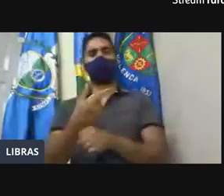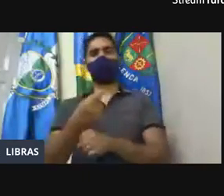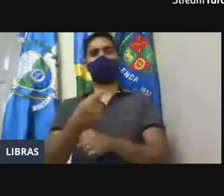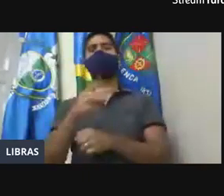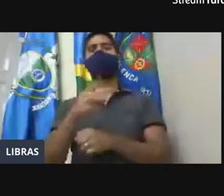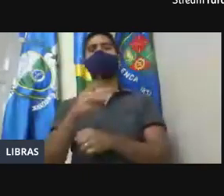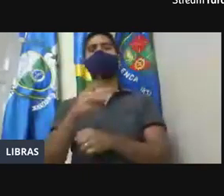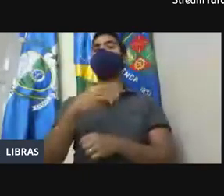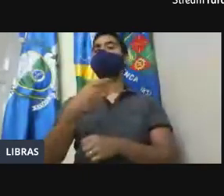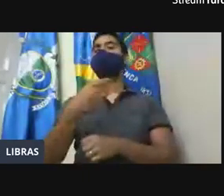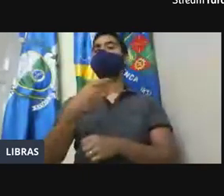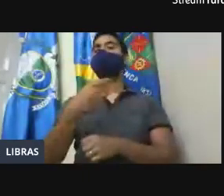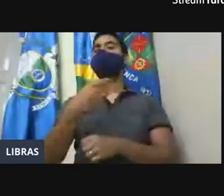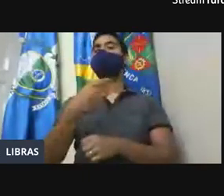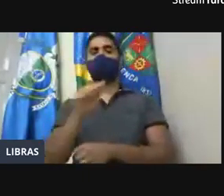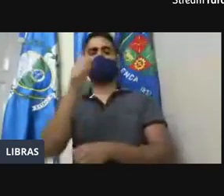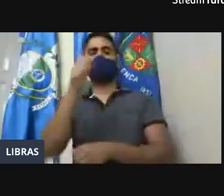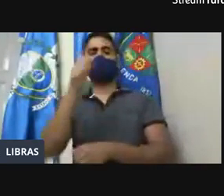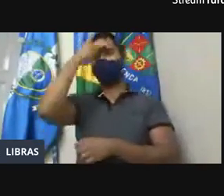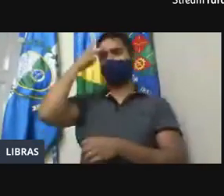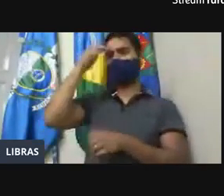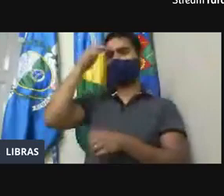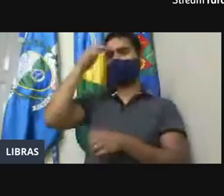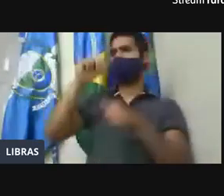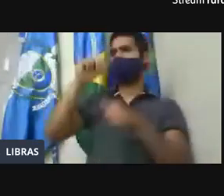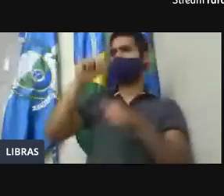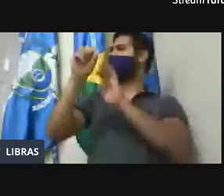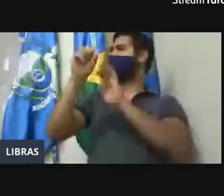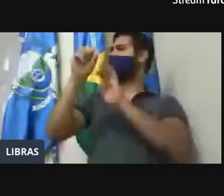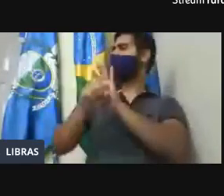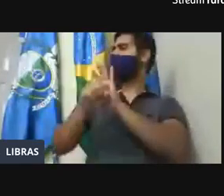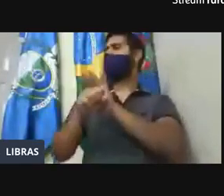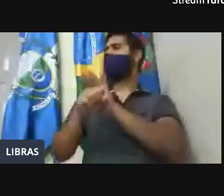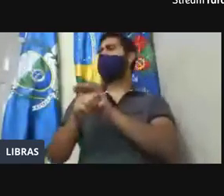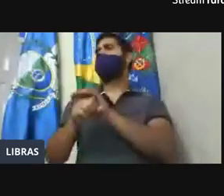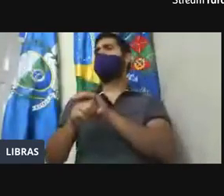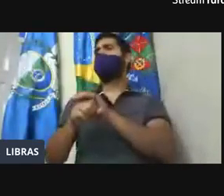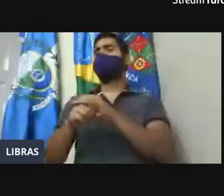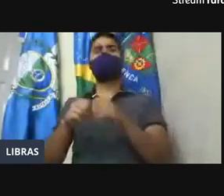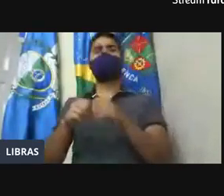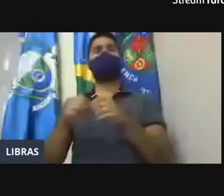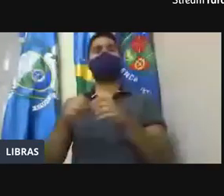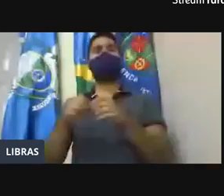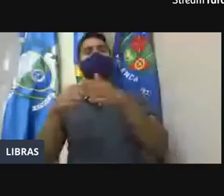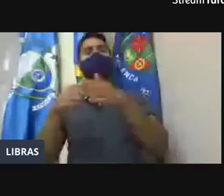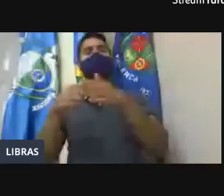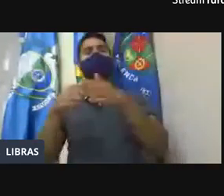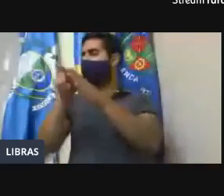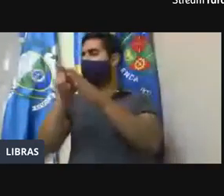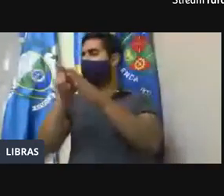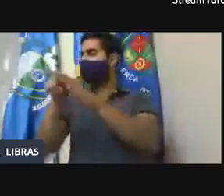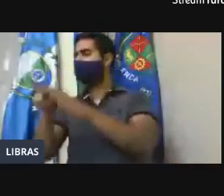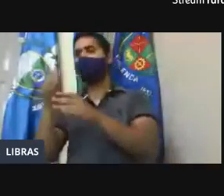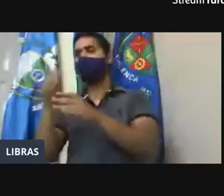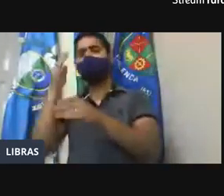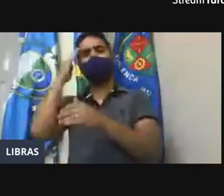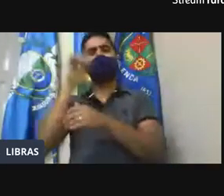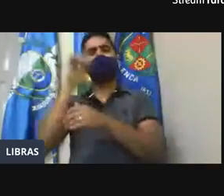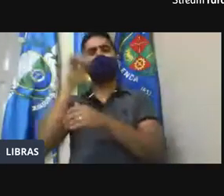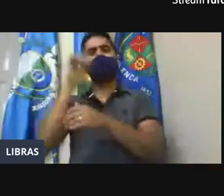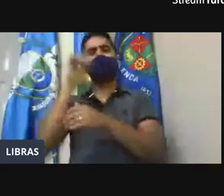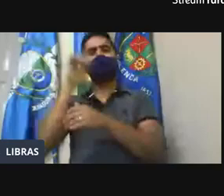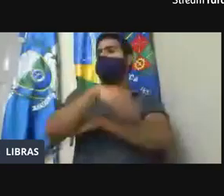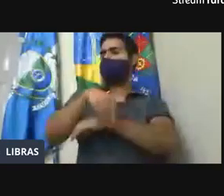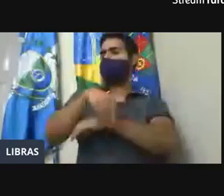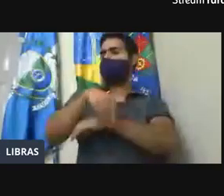de agosto. Os moradores tornaram oficial a demanda através da abertura de processo, no qual solicitam a vistoria para a constatação de rua